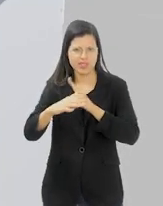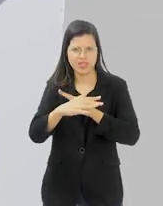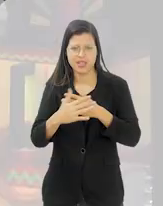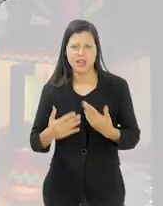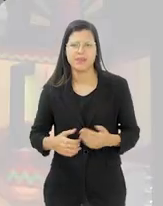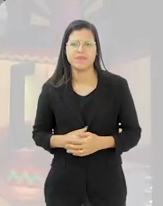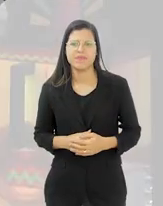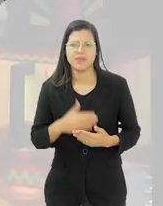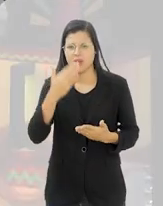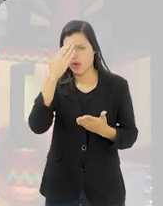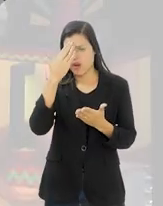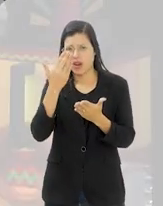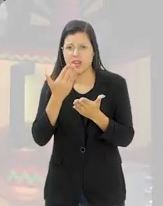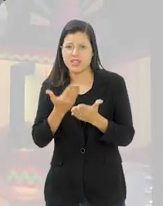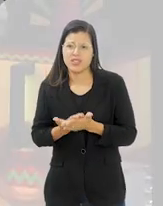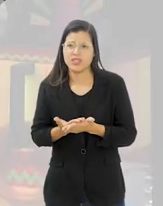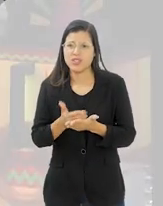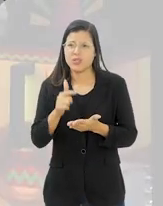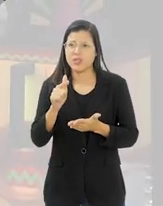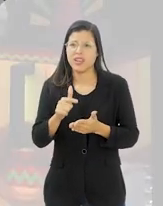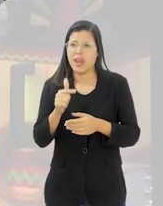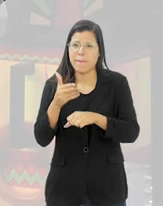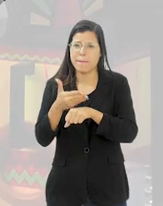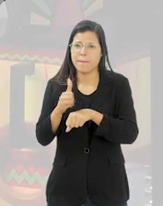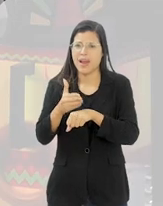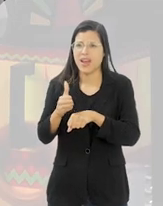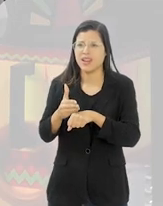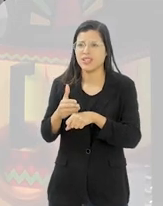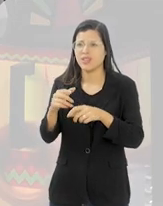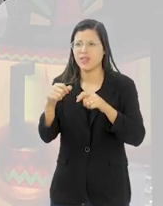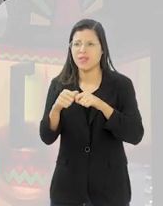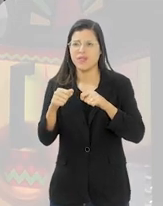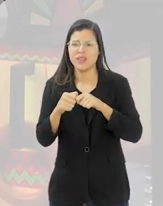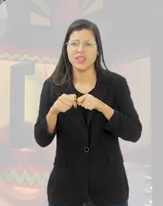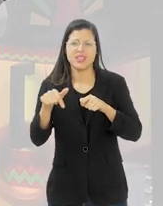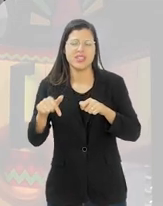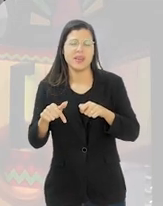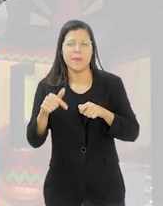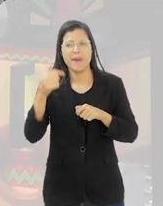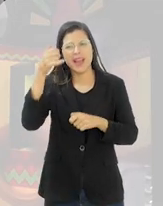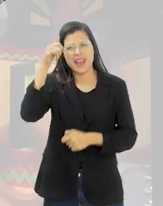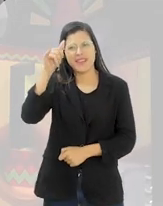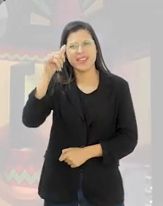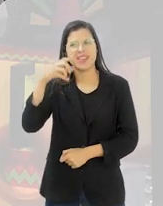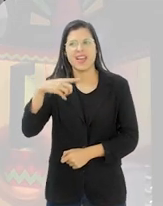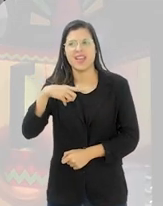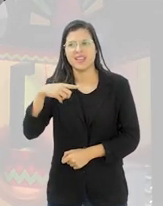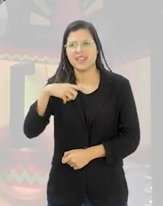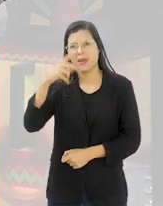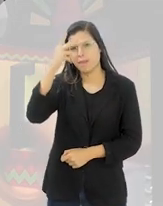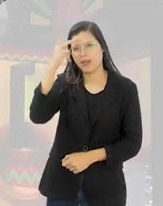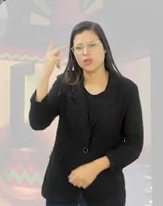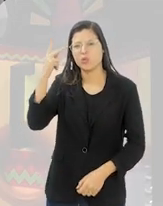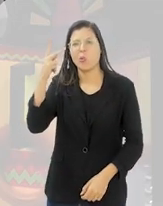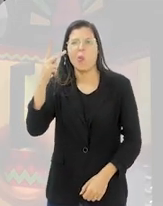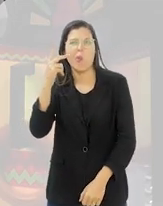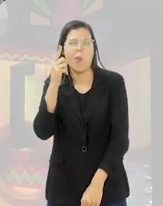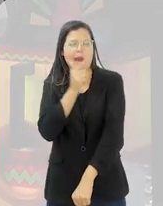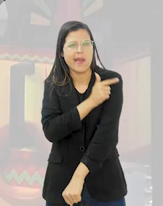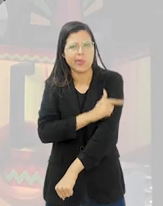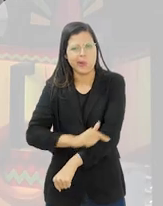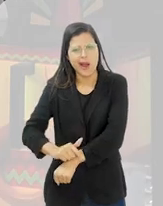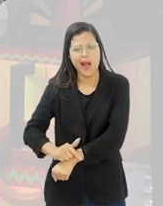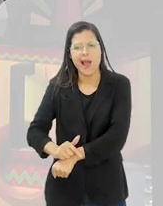acredito que é um modus operandi, né? Porque assim, vamos fazer isso que é para que a gente não tenha mais pessoas educadas,